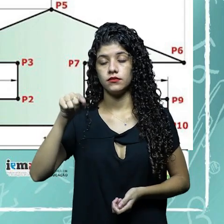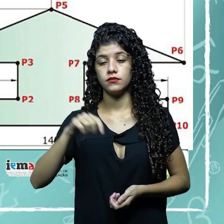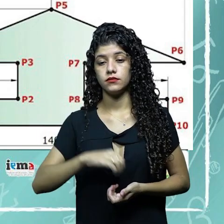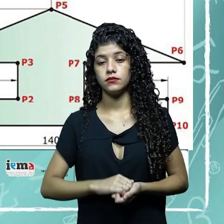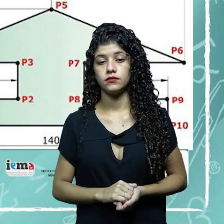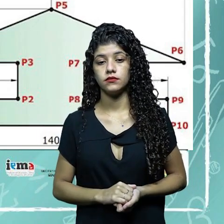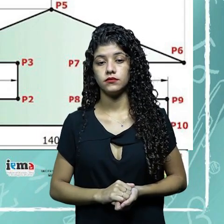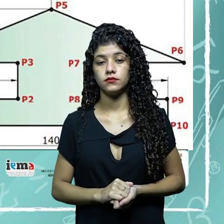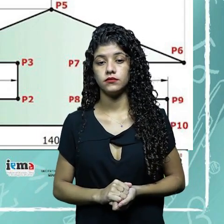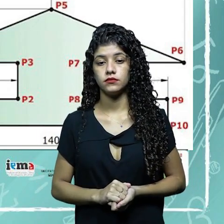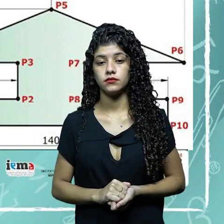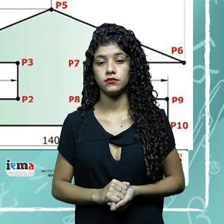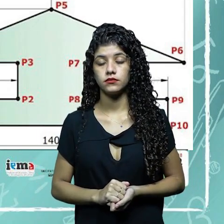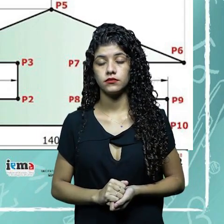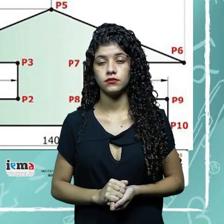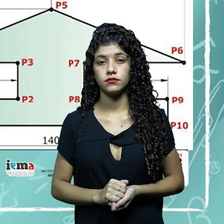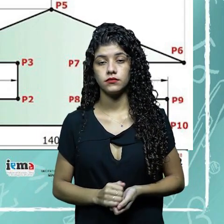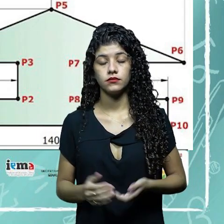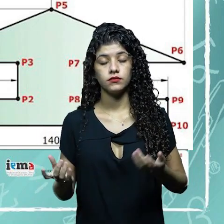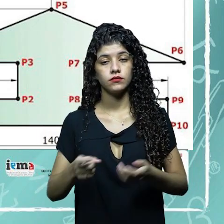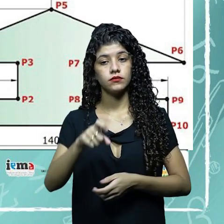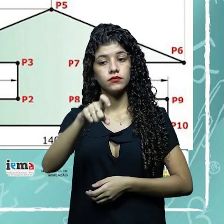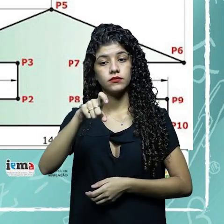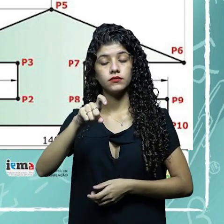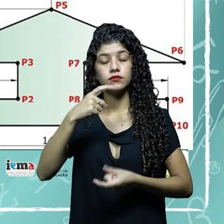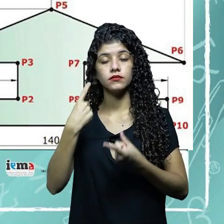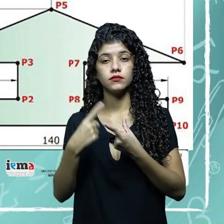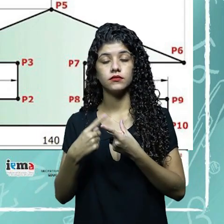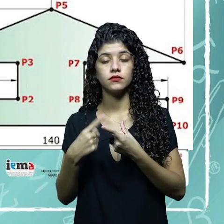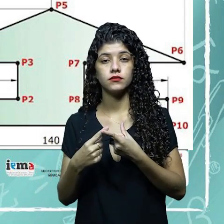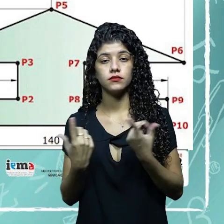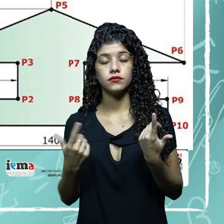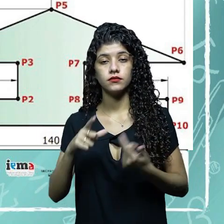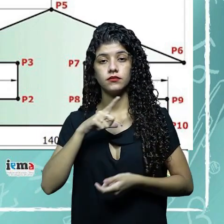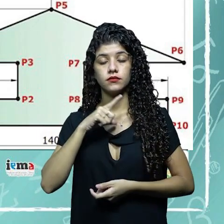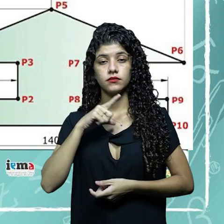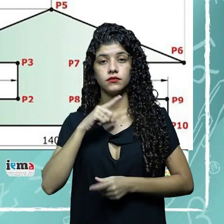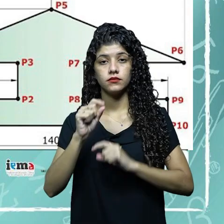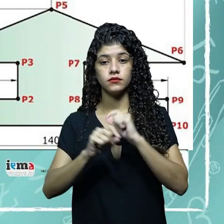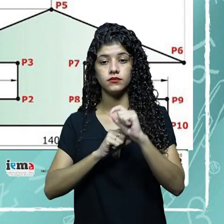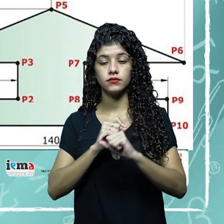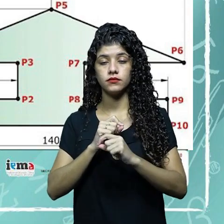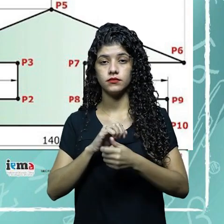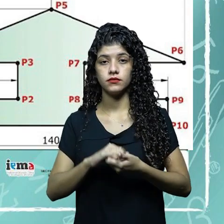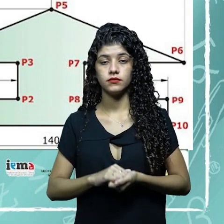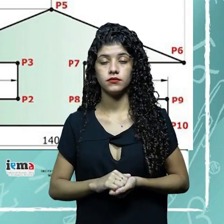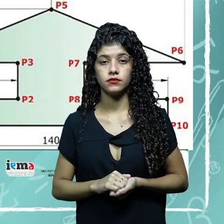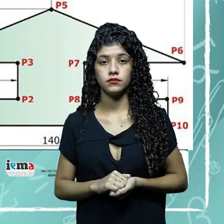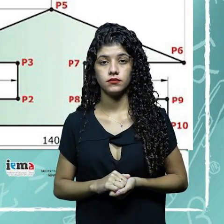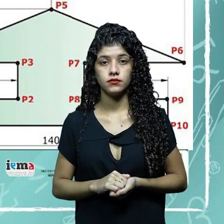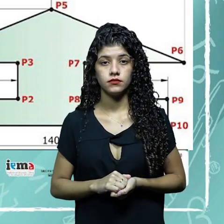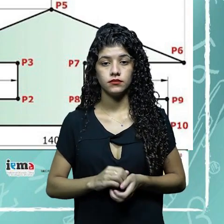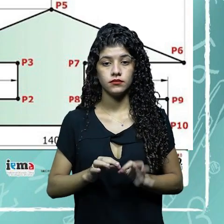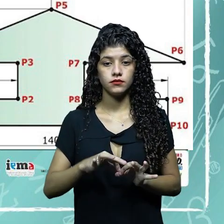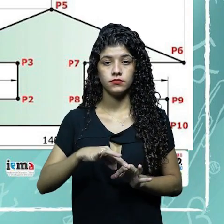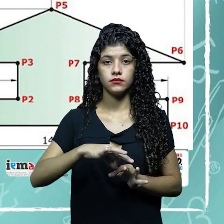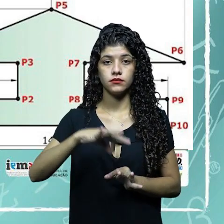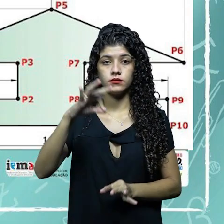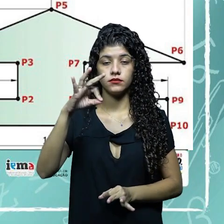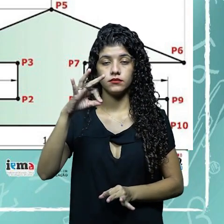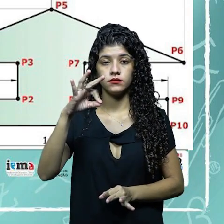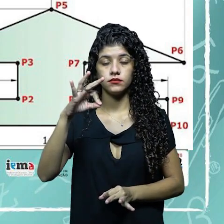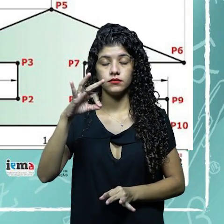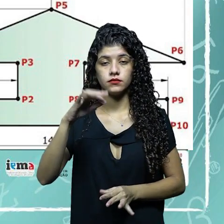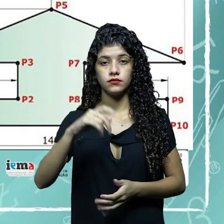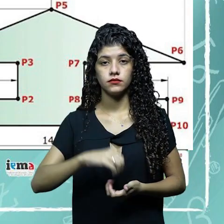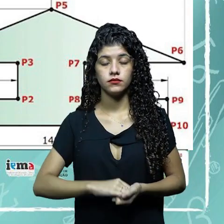medida valendo x, porque como ela está no sentido horizontal, né? No sentido